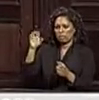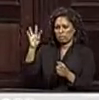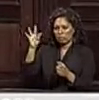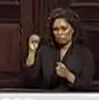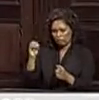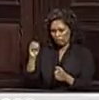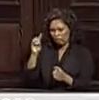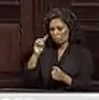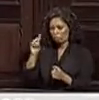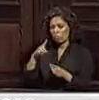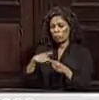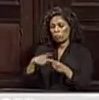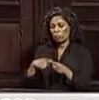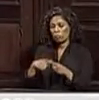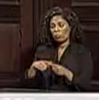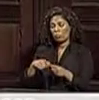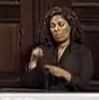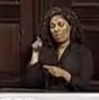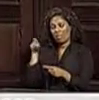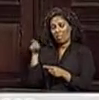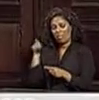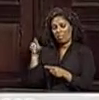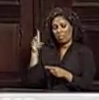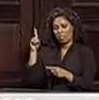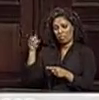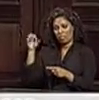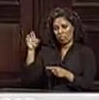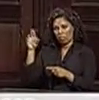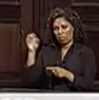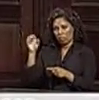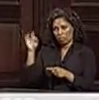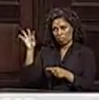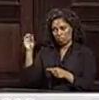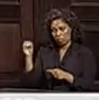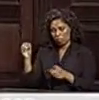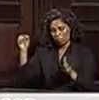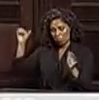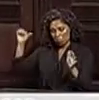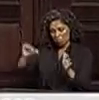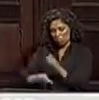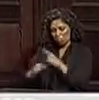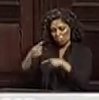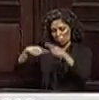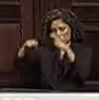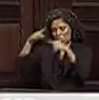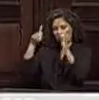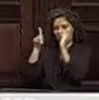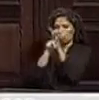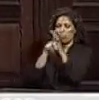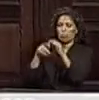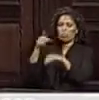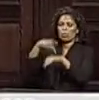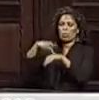economia brasileira aos interesses das petroleiras estrangeiras.